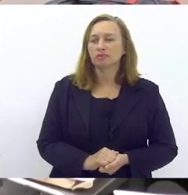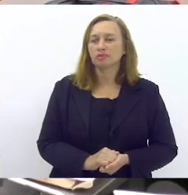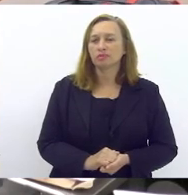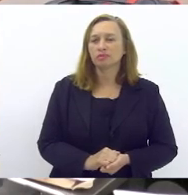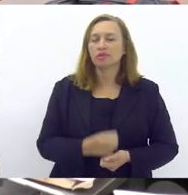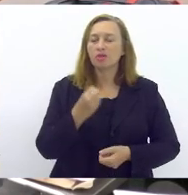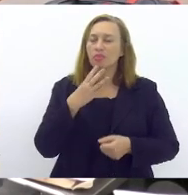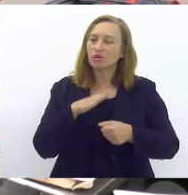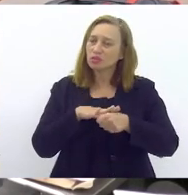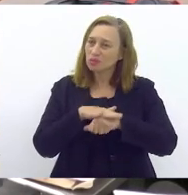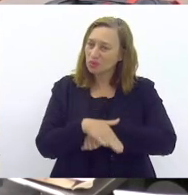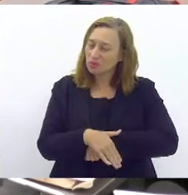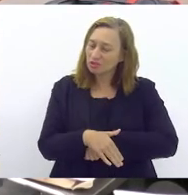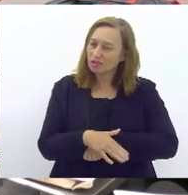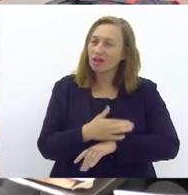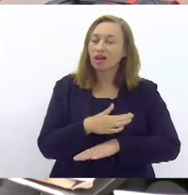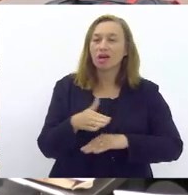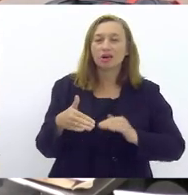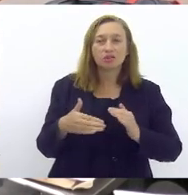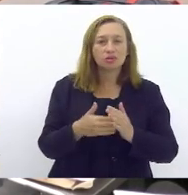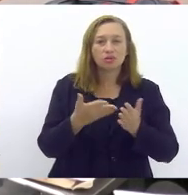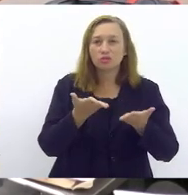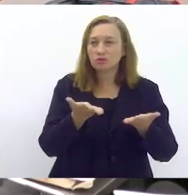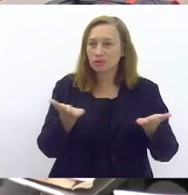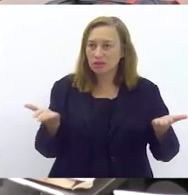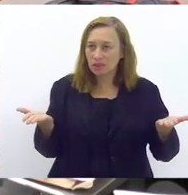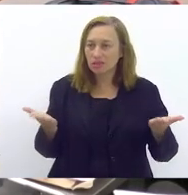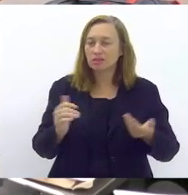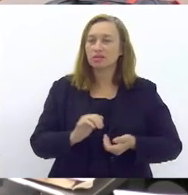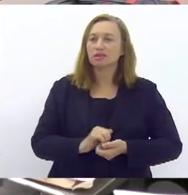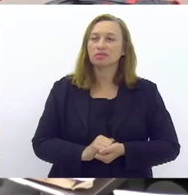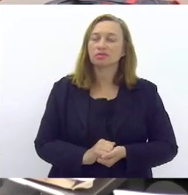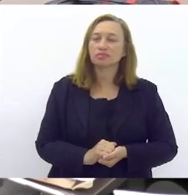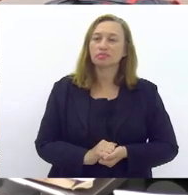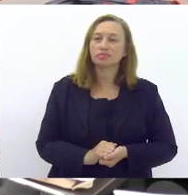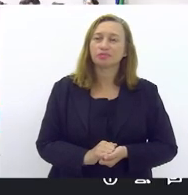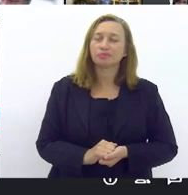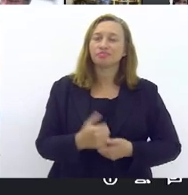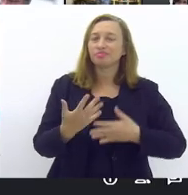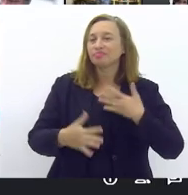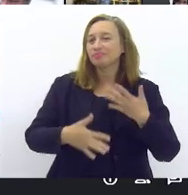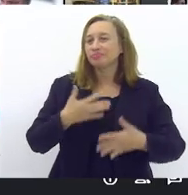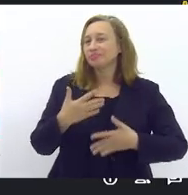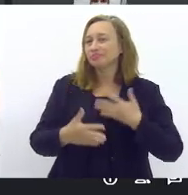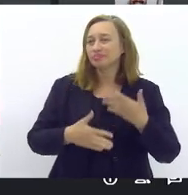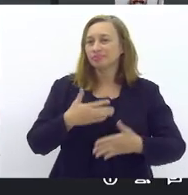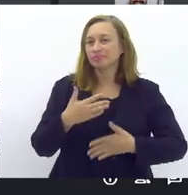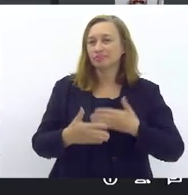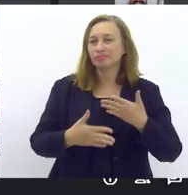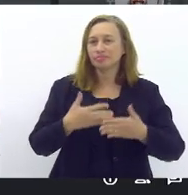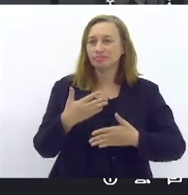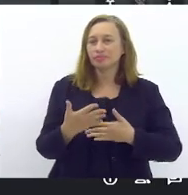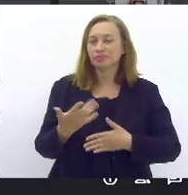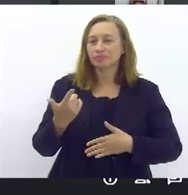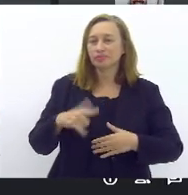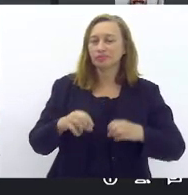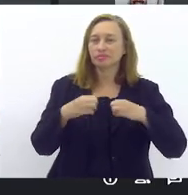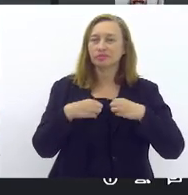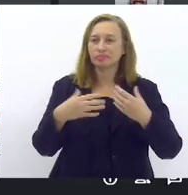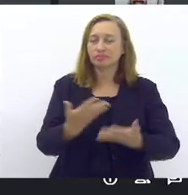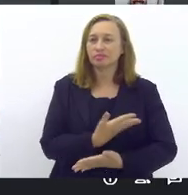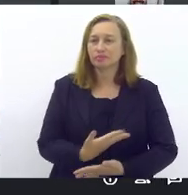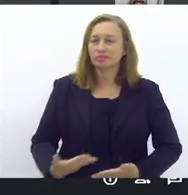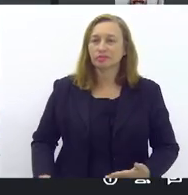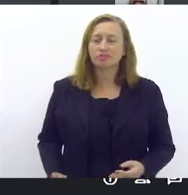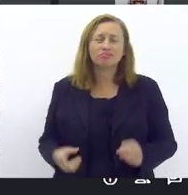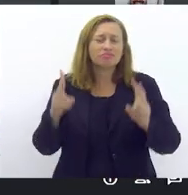Boa noite a todos e todas e todos. É uma enorme alegria participar de mais uma audiência pública com temas